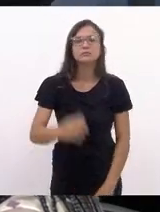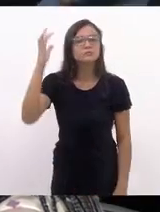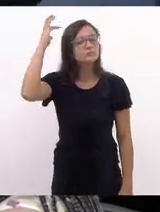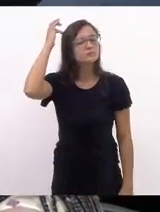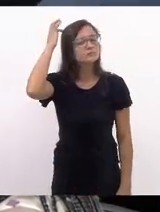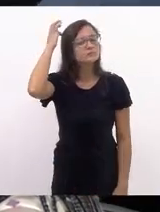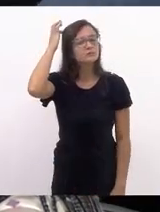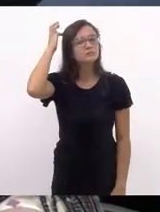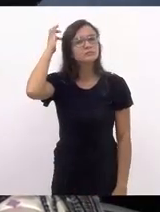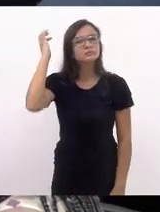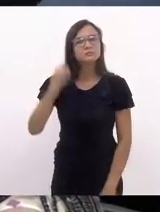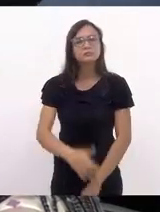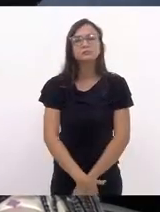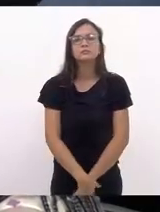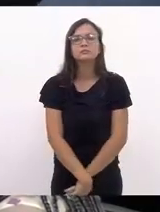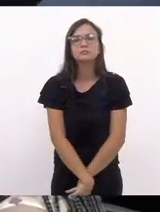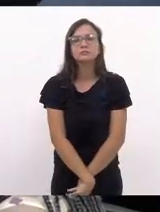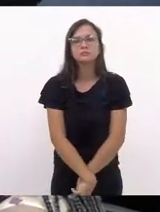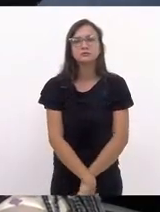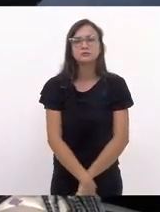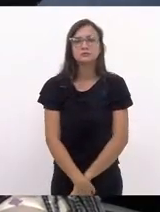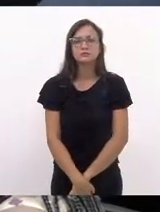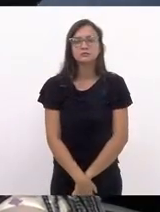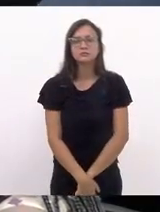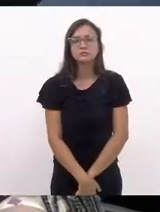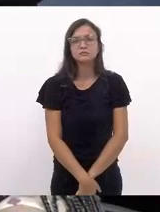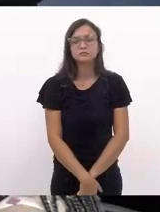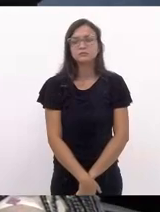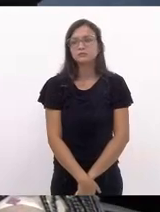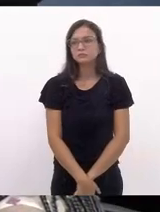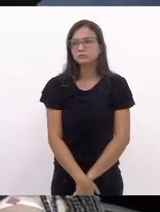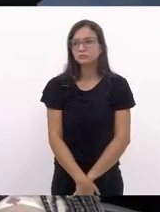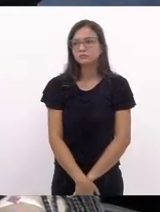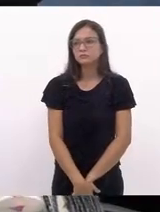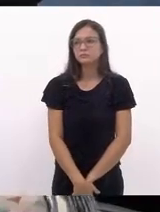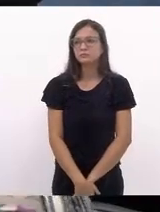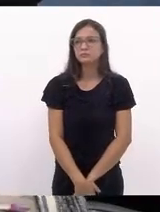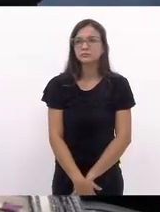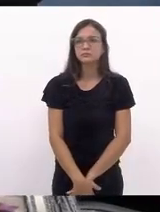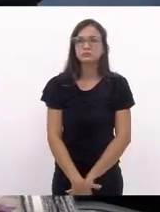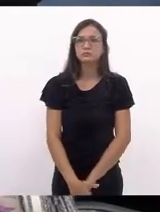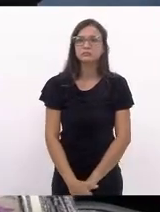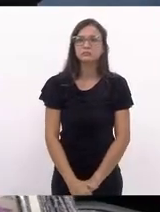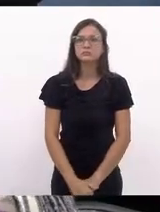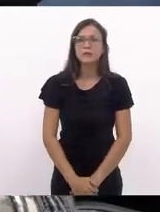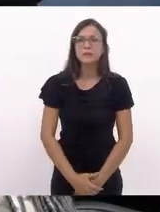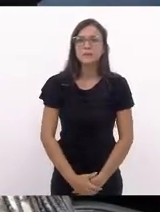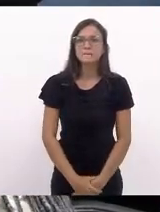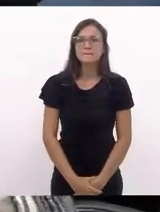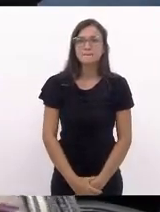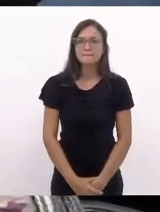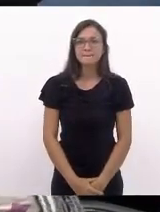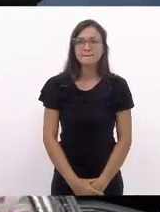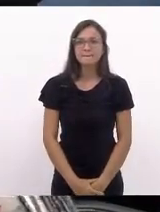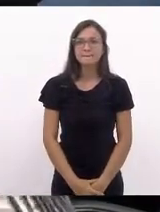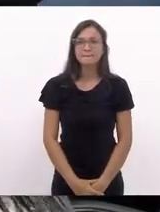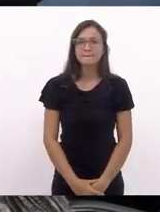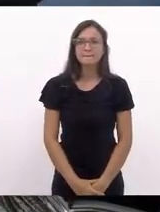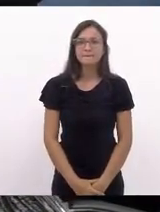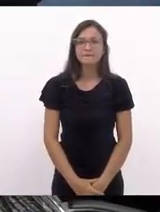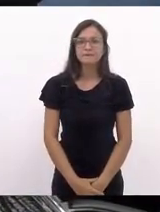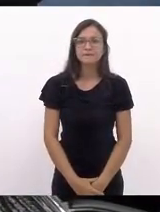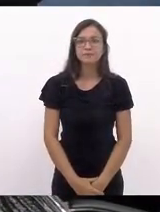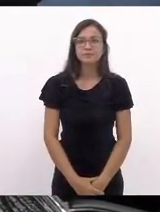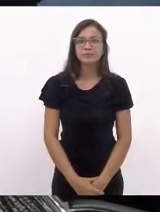E aí E aí E aí oi oi oi oi hoje